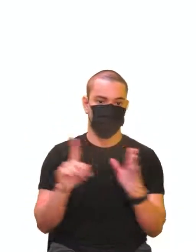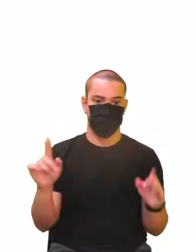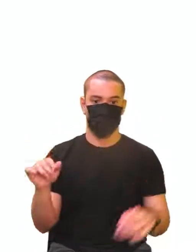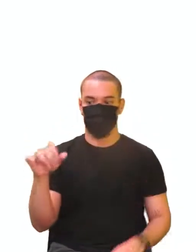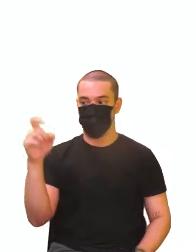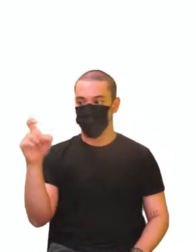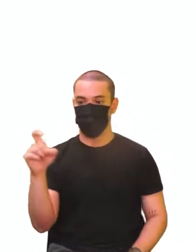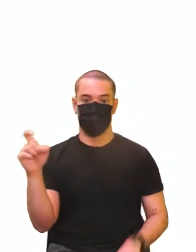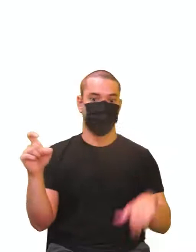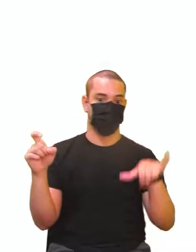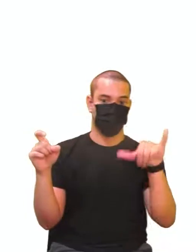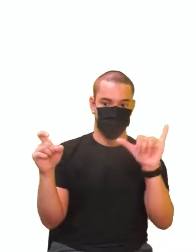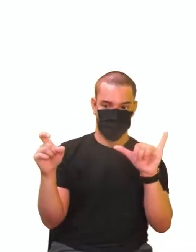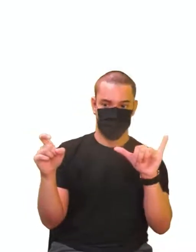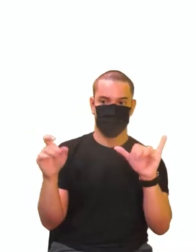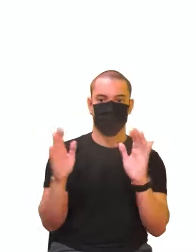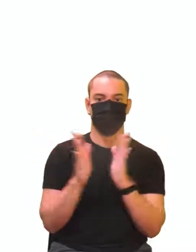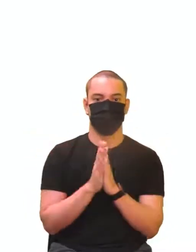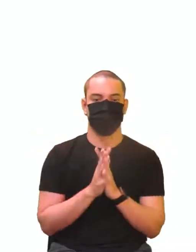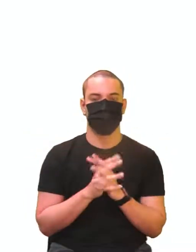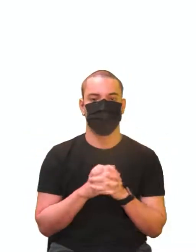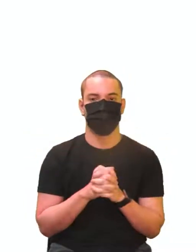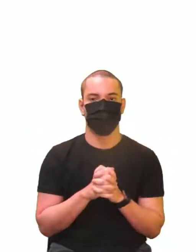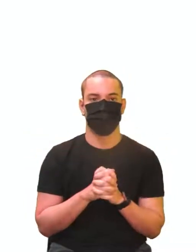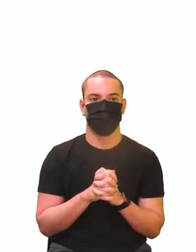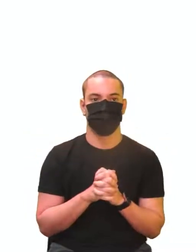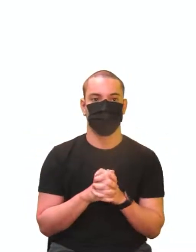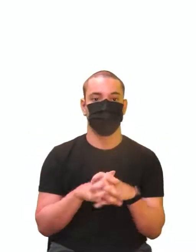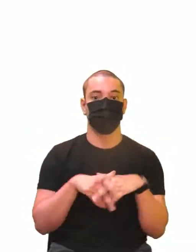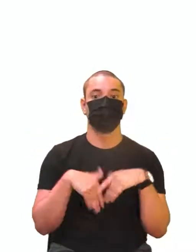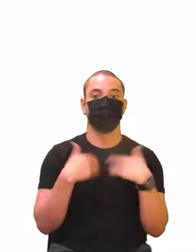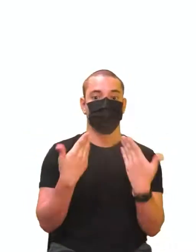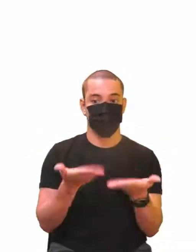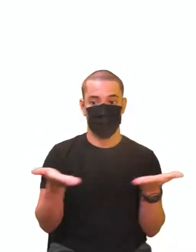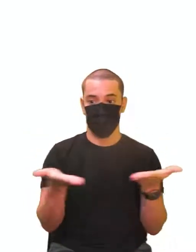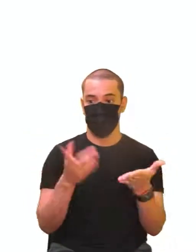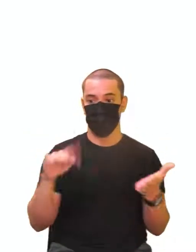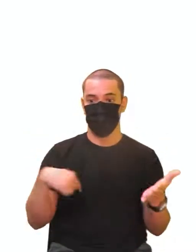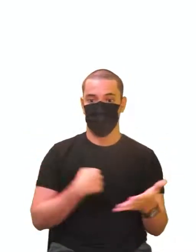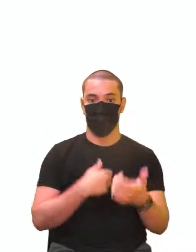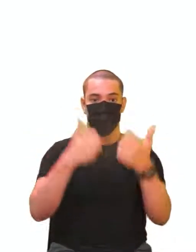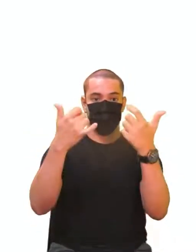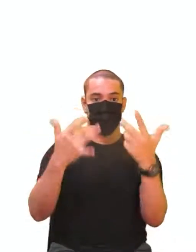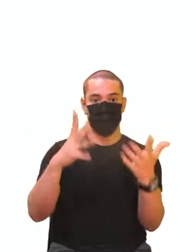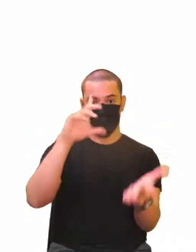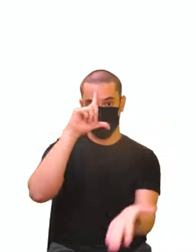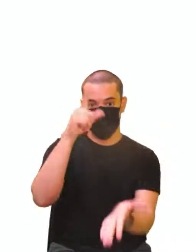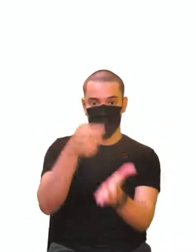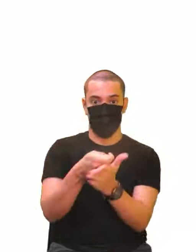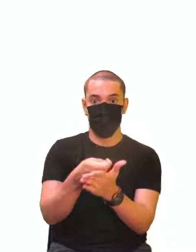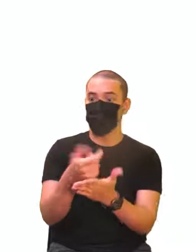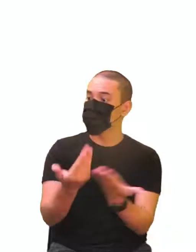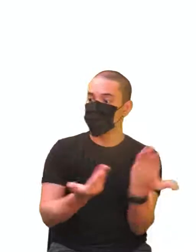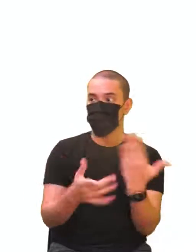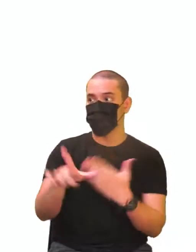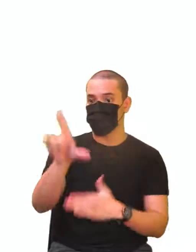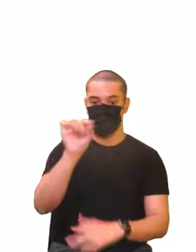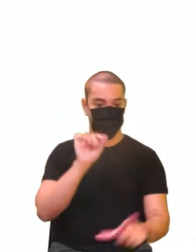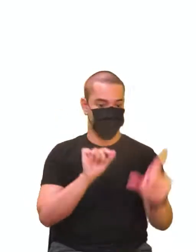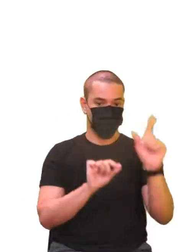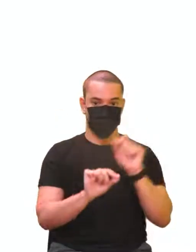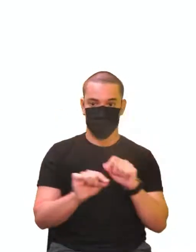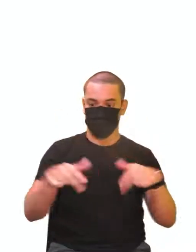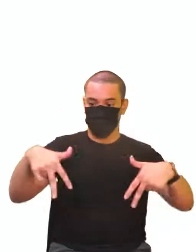Y. Tá? Vamos seguindo? Agora a gente vai falar sobre a determinação do